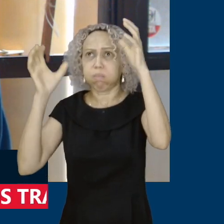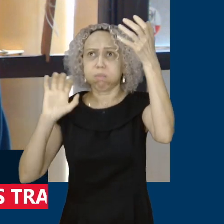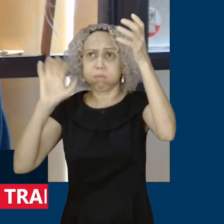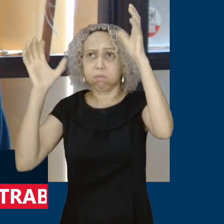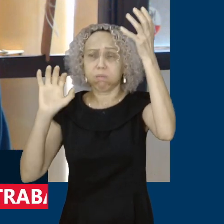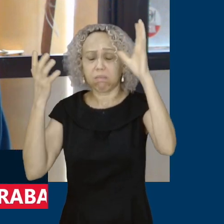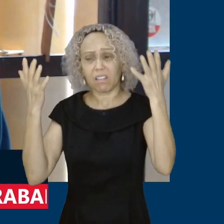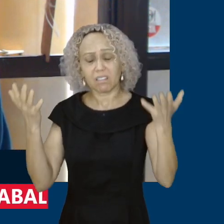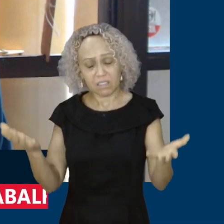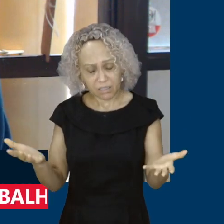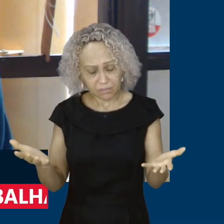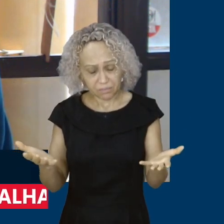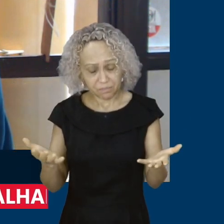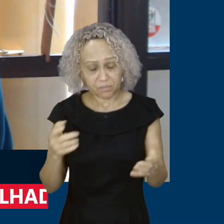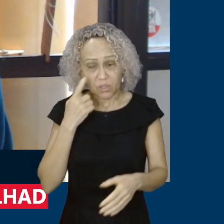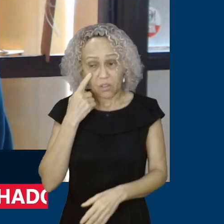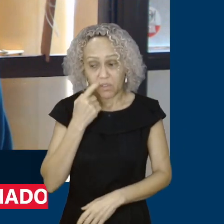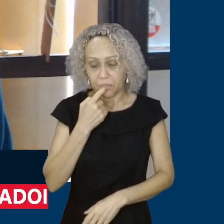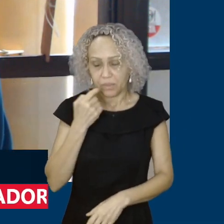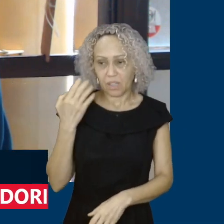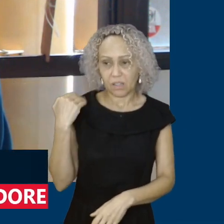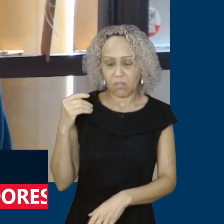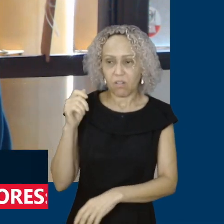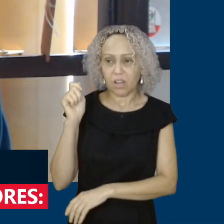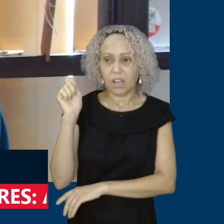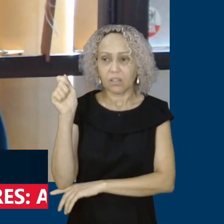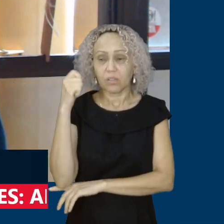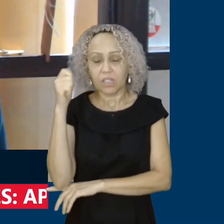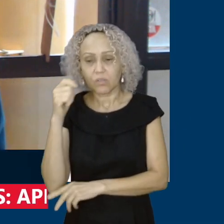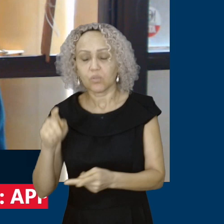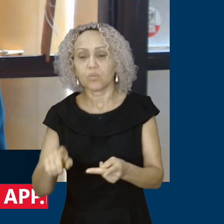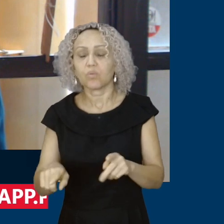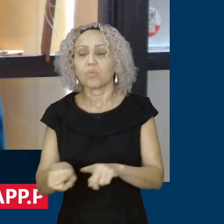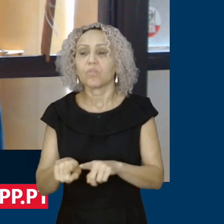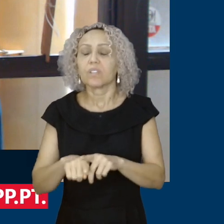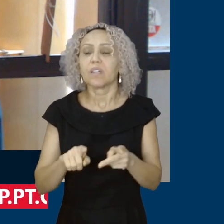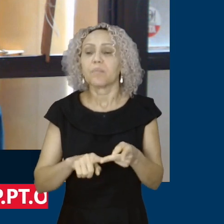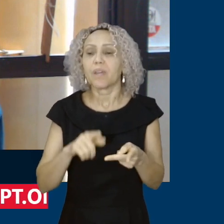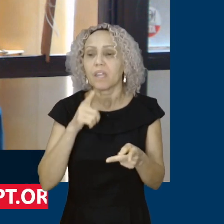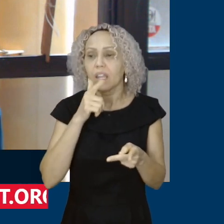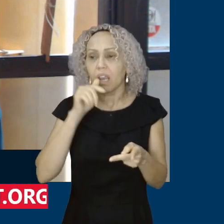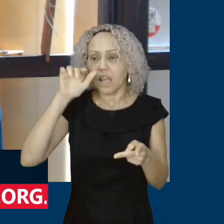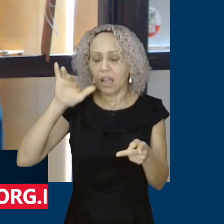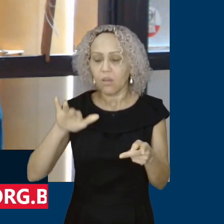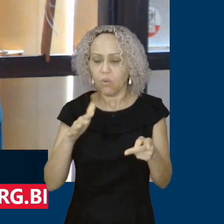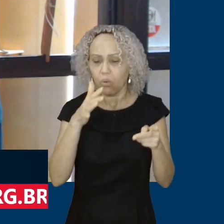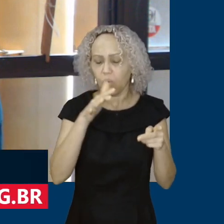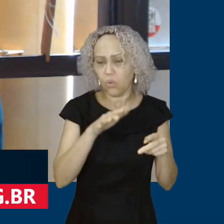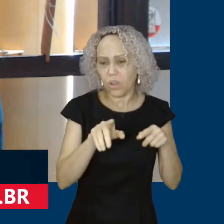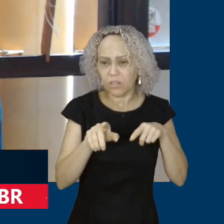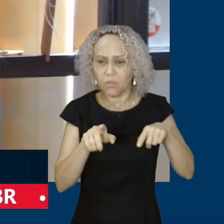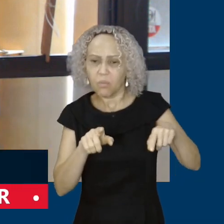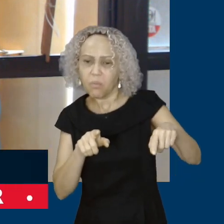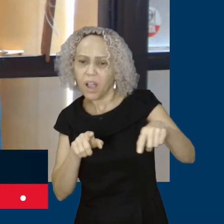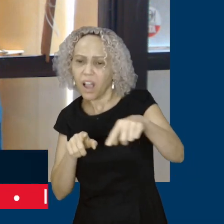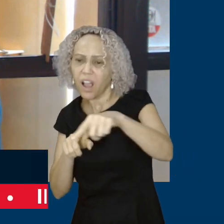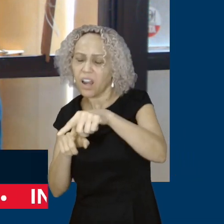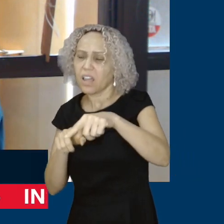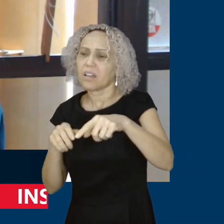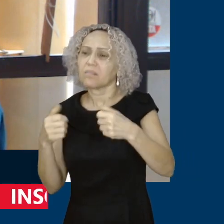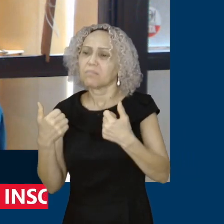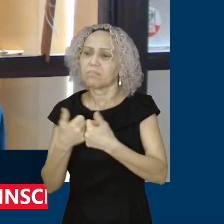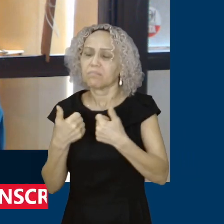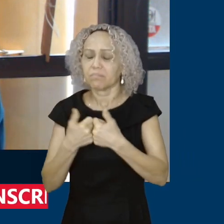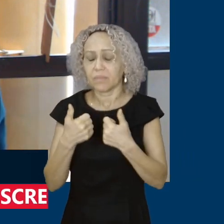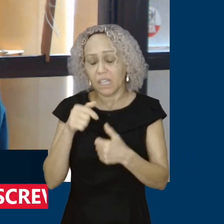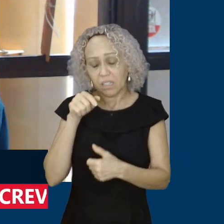gente recentemente teve no litoral norte de São Paulo, né, onde quem perde a vida, quem perde, entendeu, os